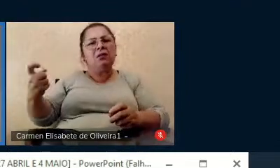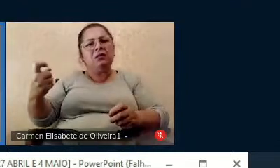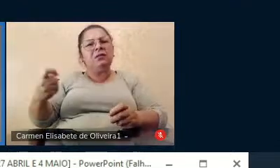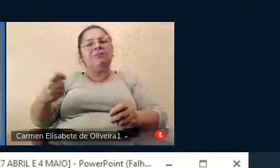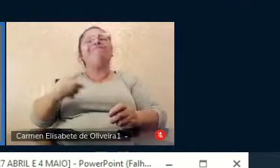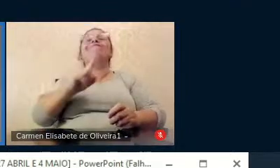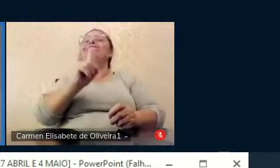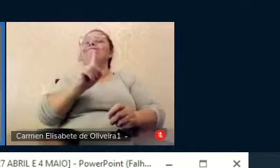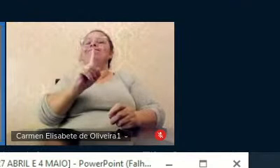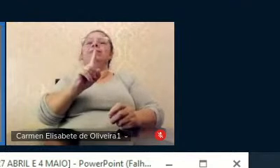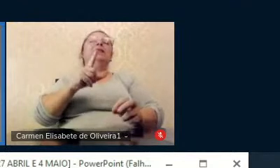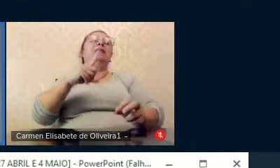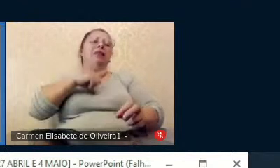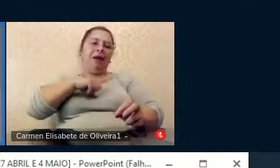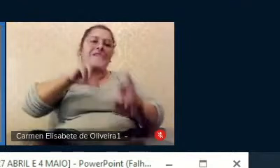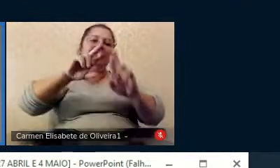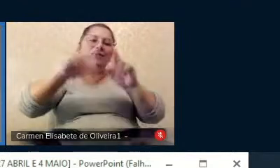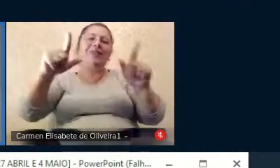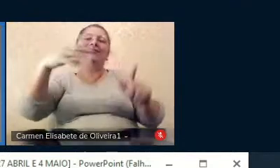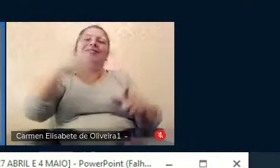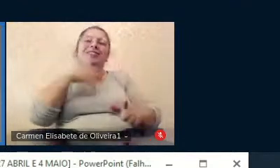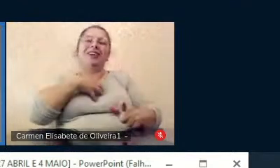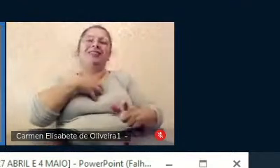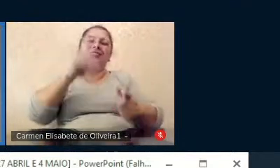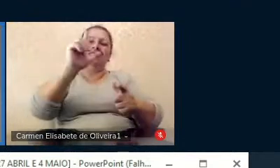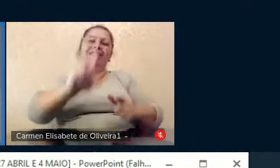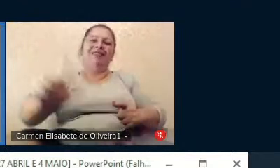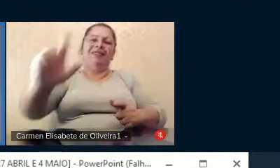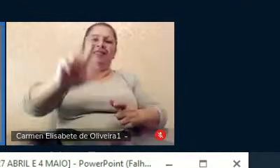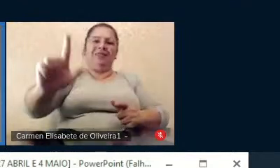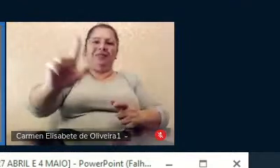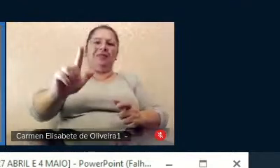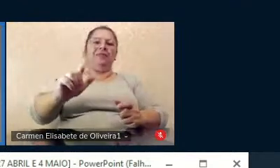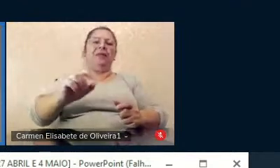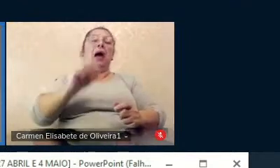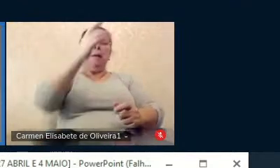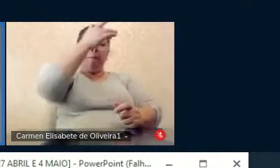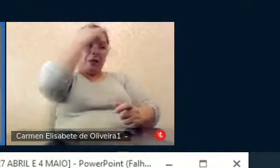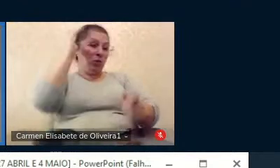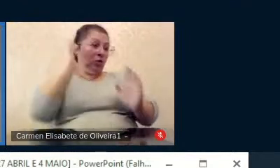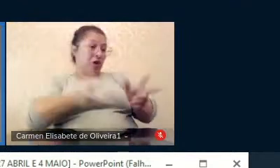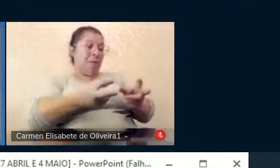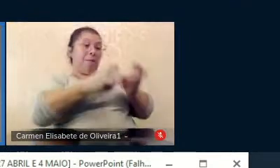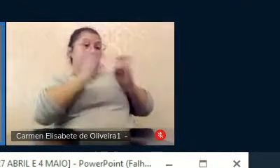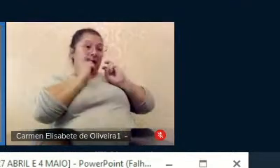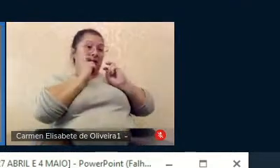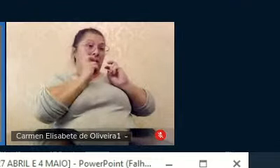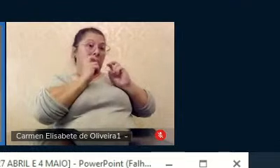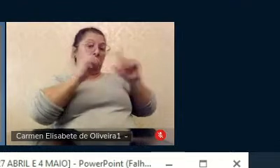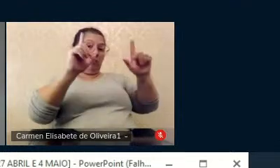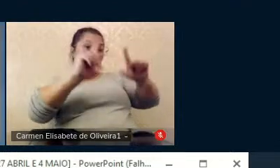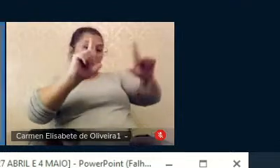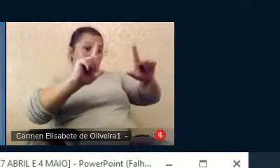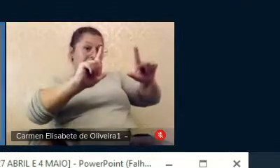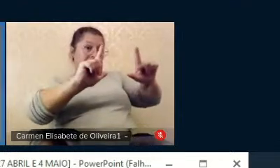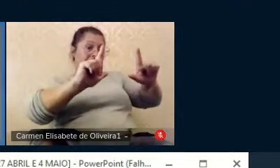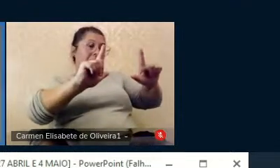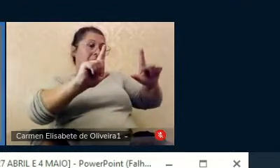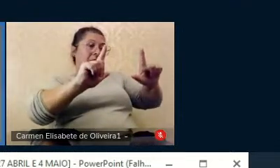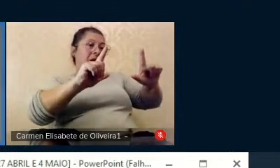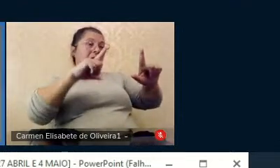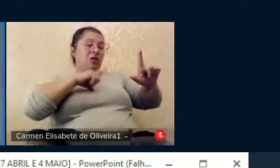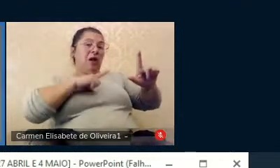formas de literatura. Quem já não viu na televisão o poeta Braulio Bressan?